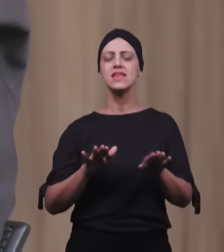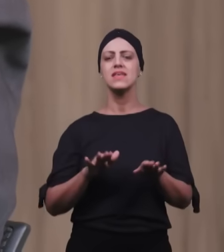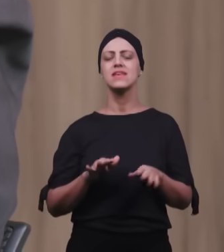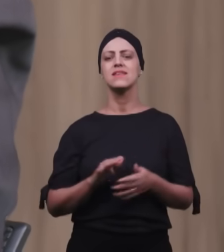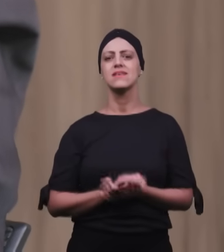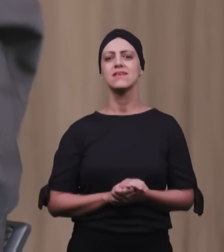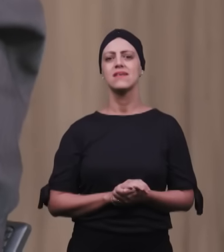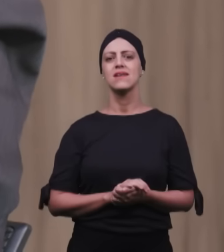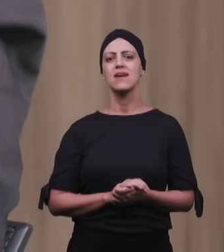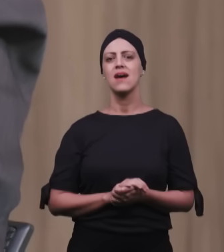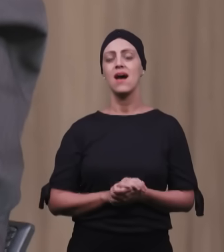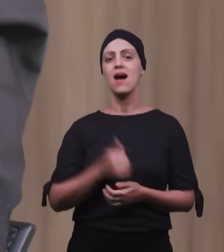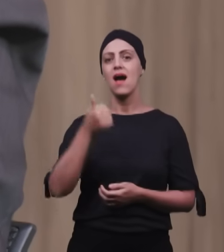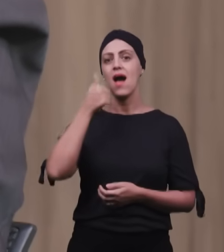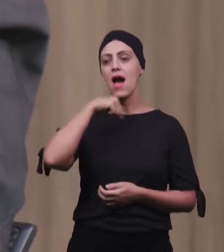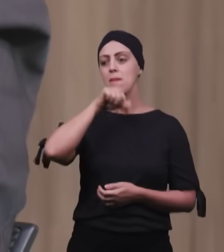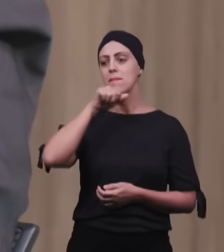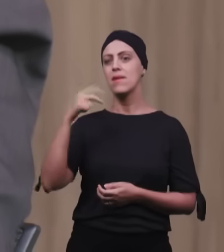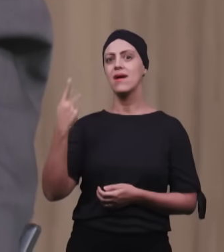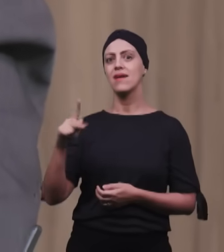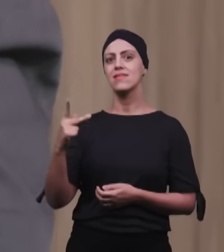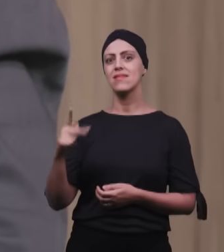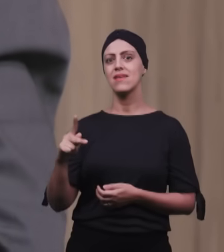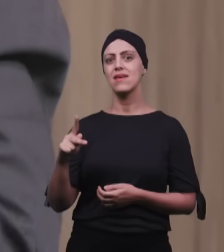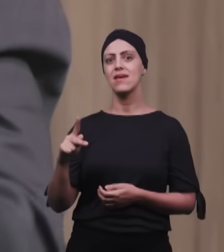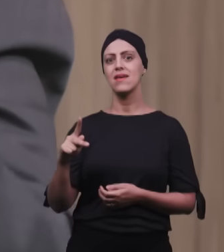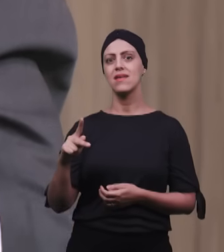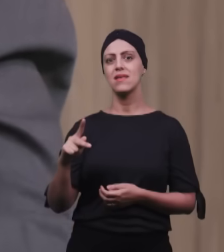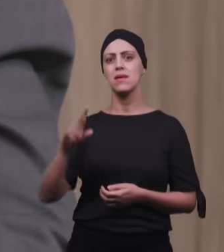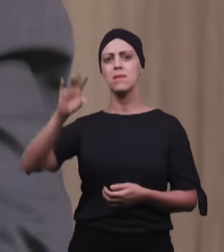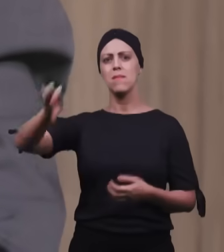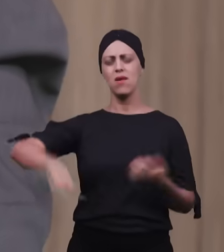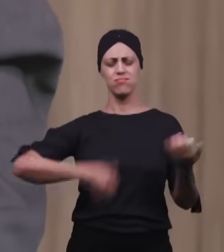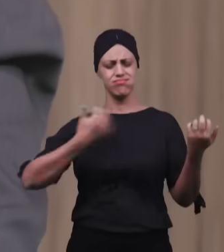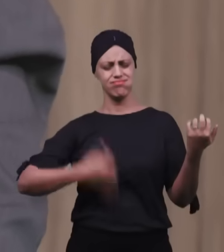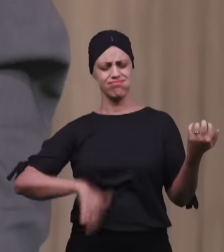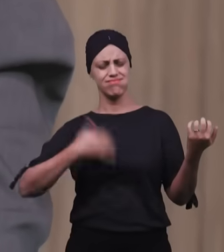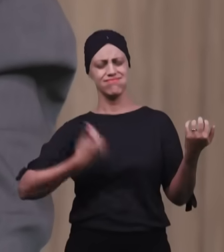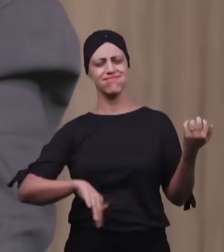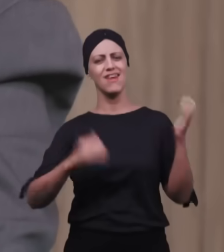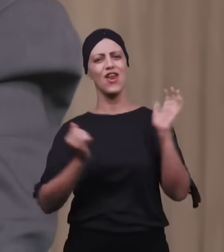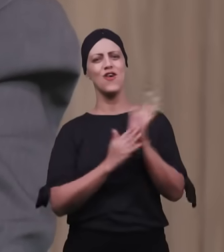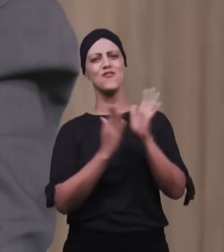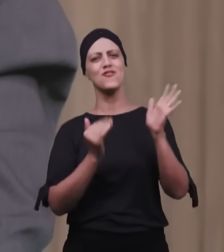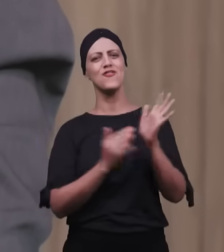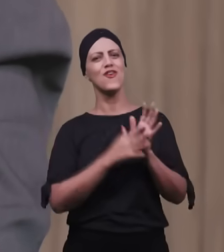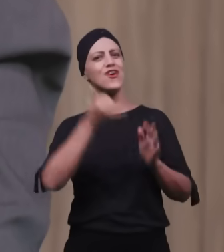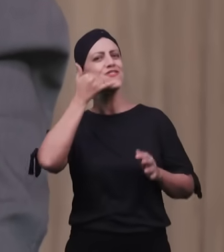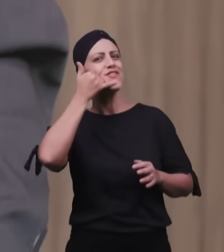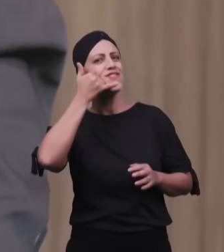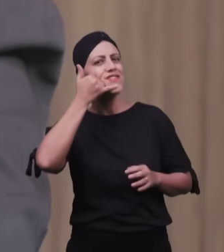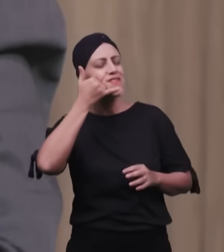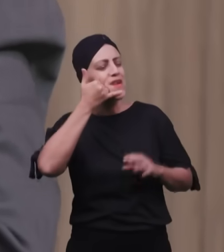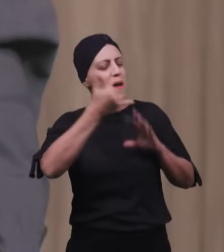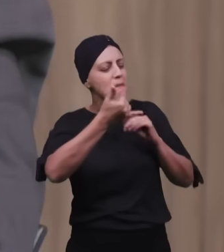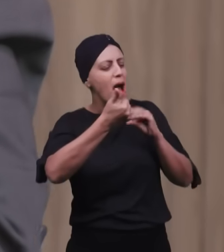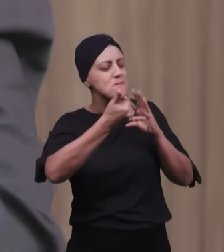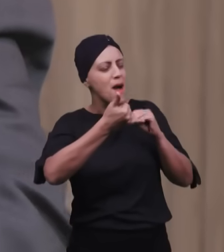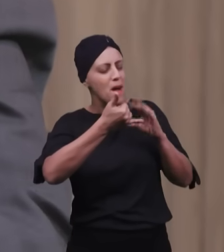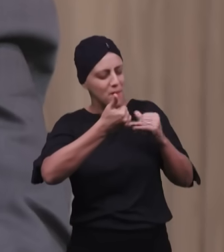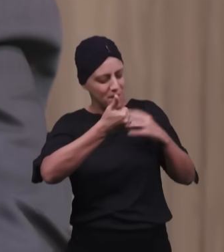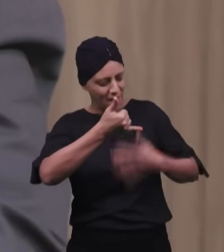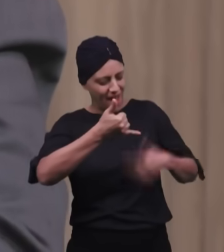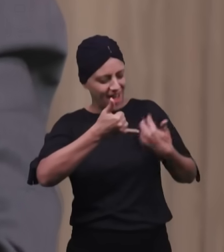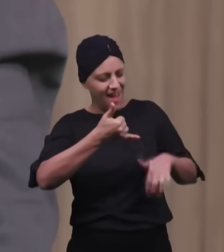era uma instr o atendimento foi encerrado com ela pegando o violão e tocando um louvor colocaram lá o